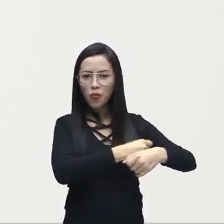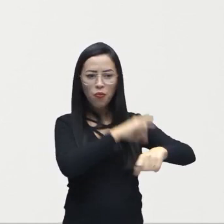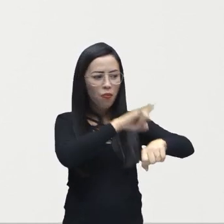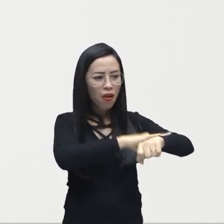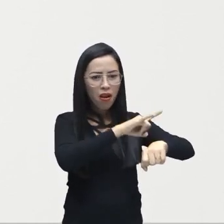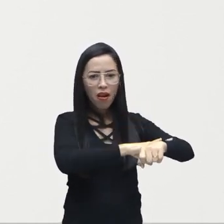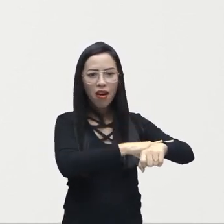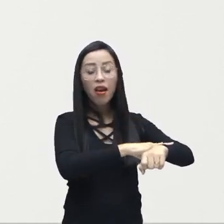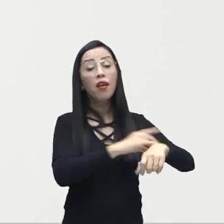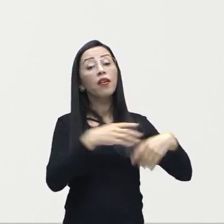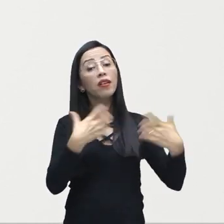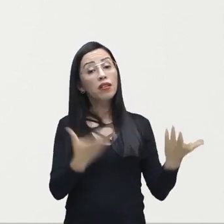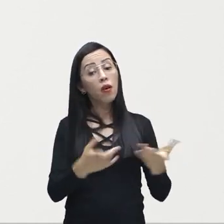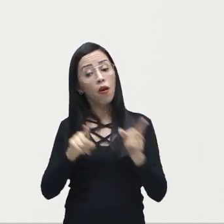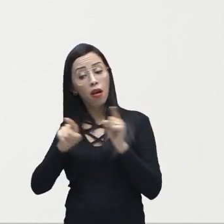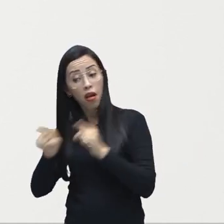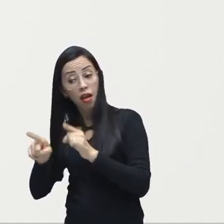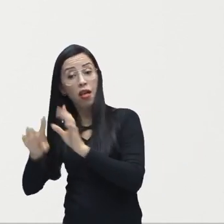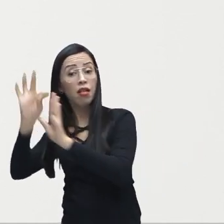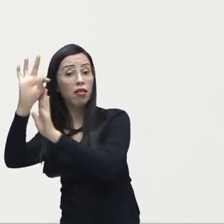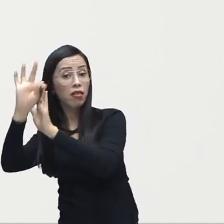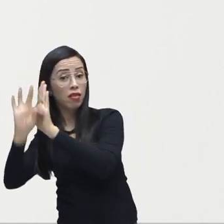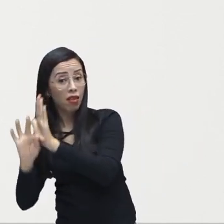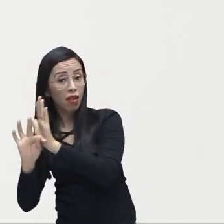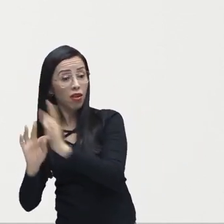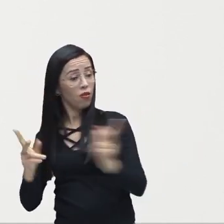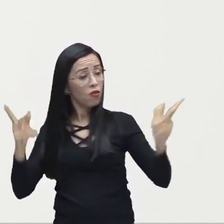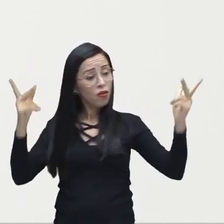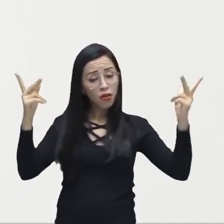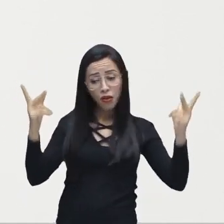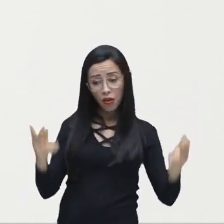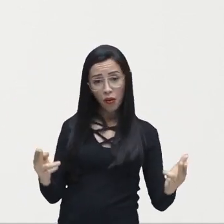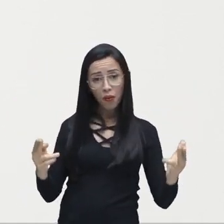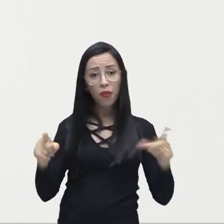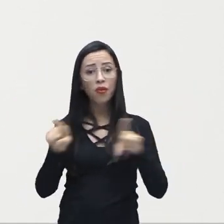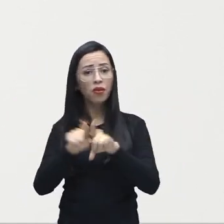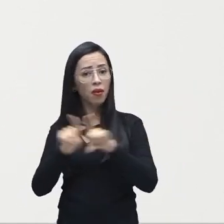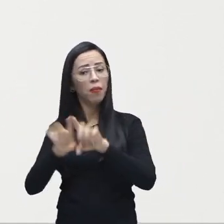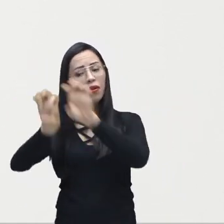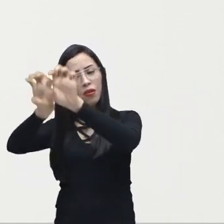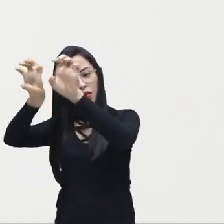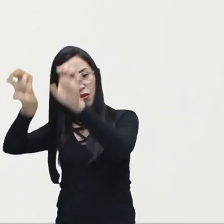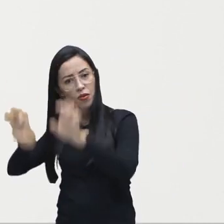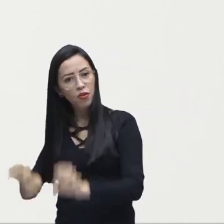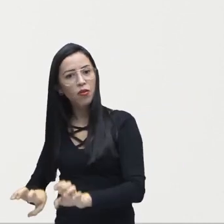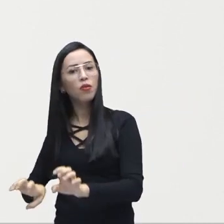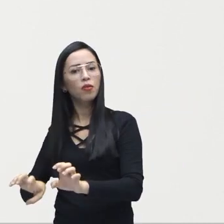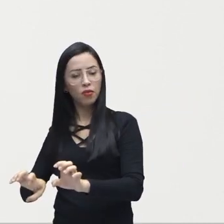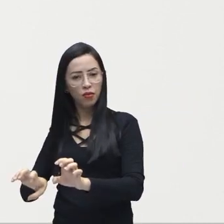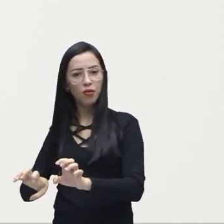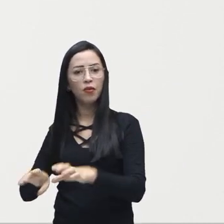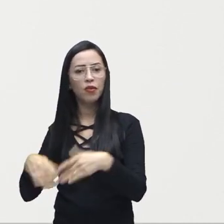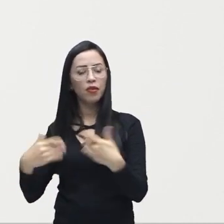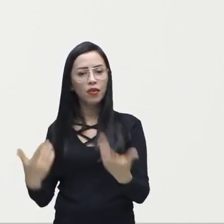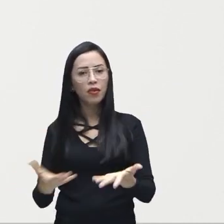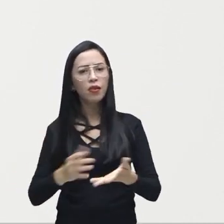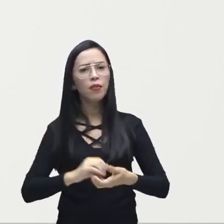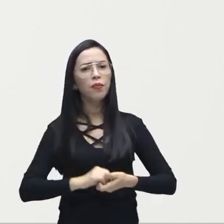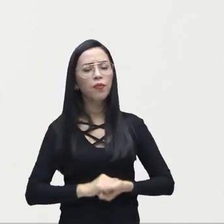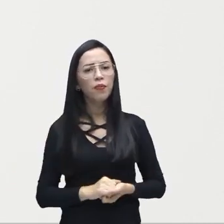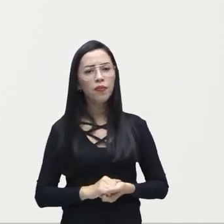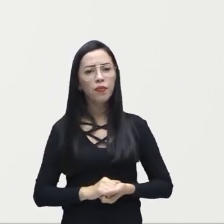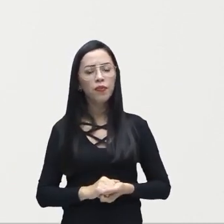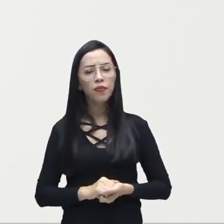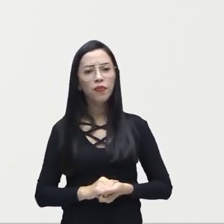a comparação, nós temos essa estrutura geral também de um parágrafo. Então, a